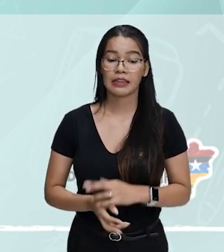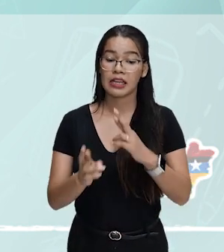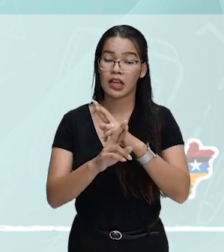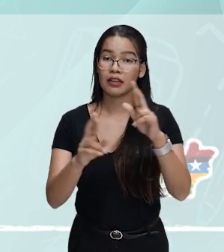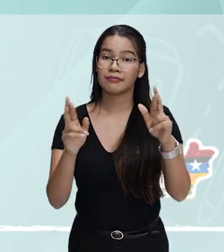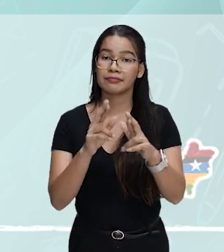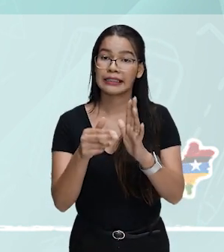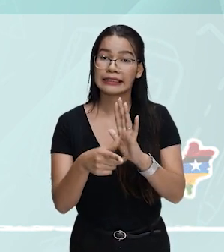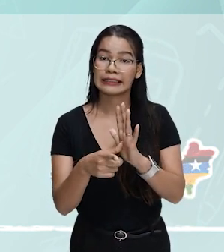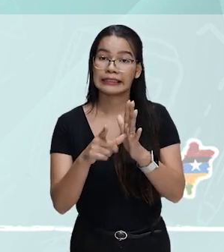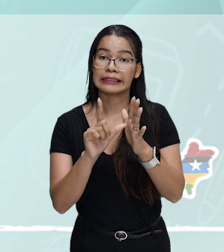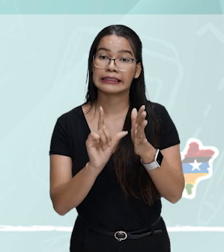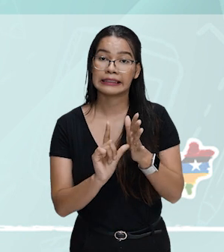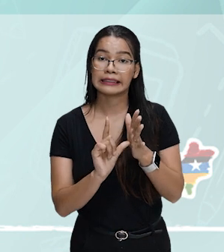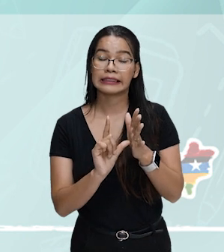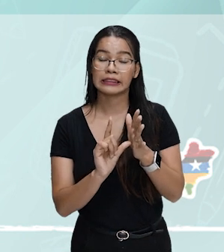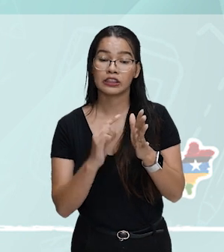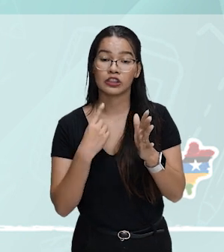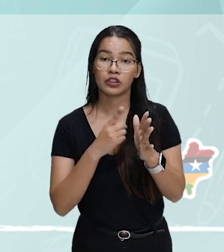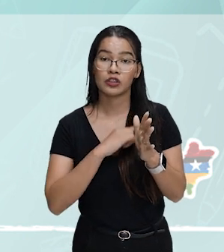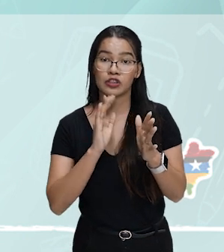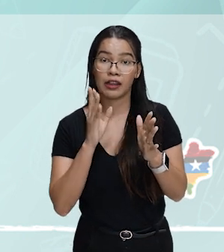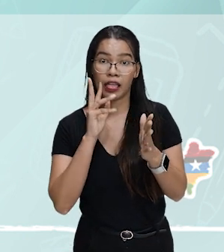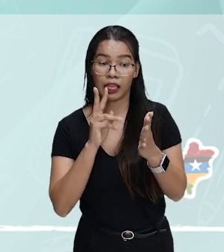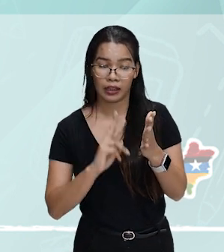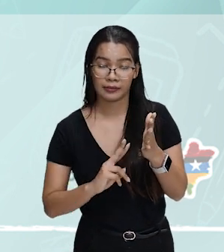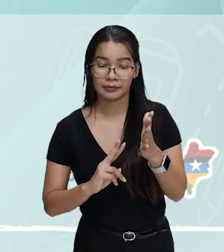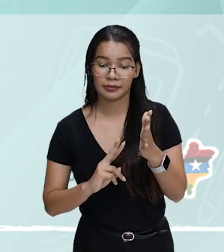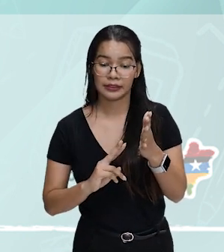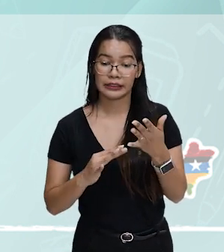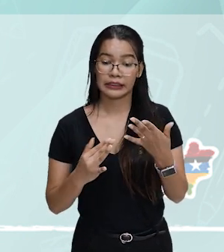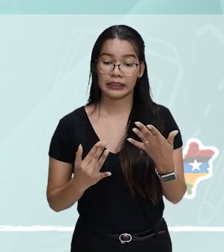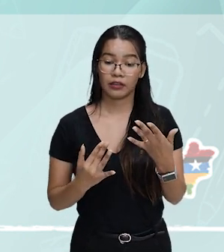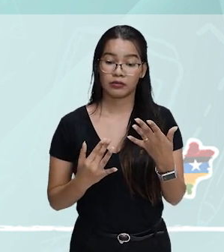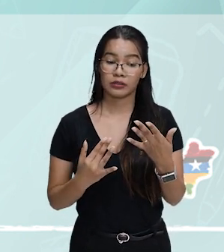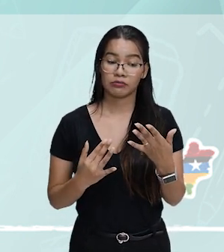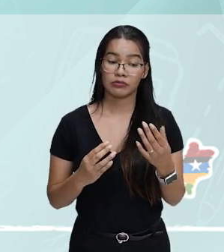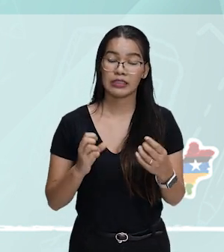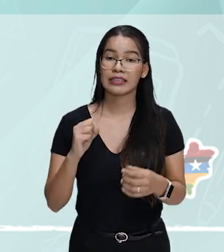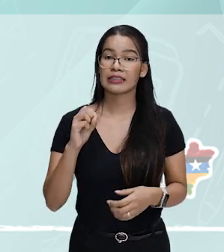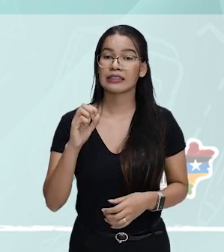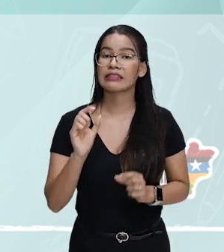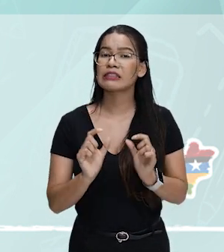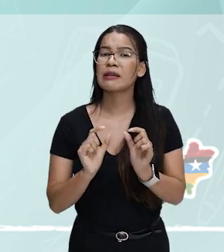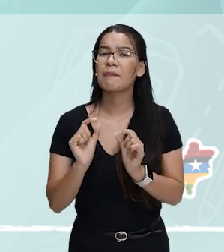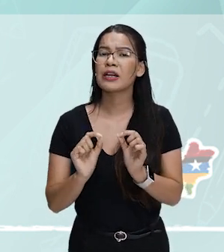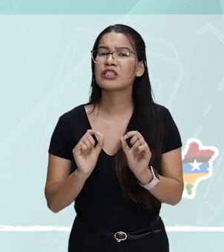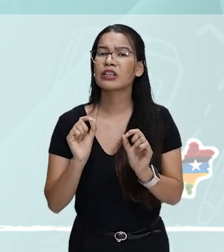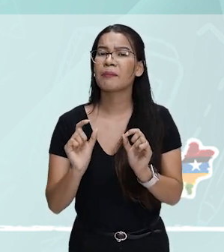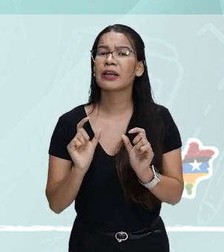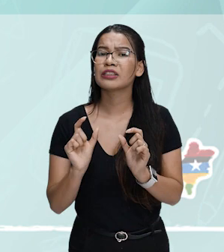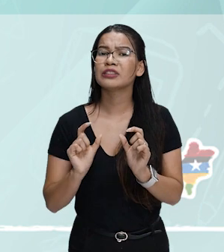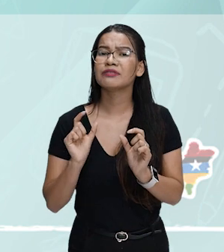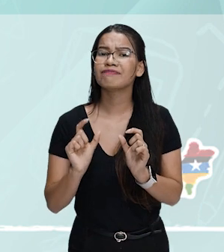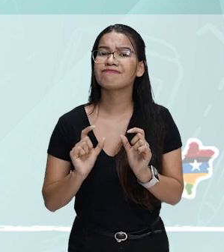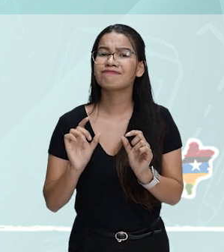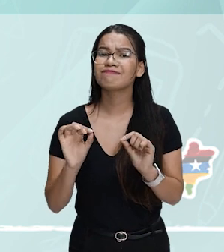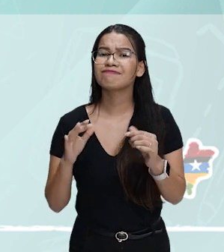Em relação ao anterior, que nós acabamos de ler, configura-se semanticamente.